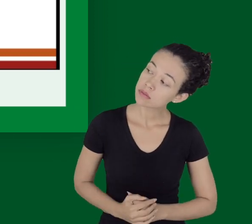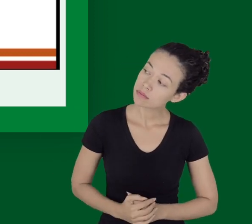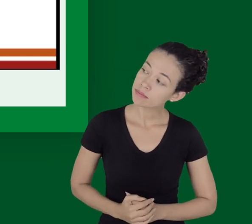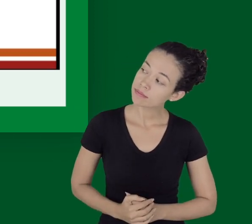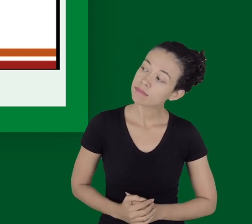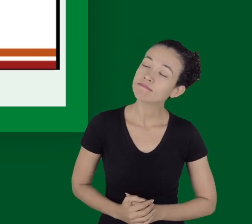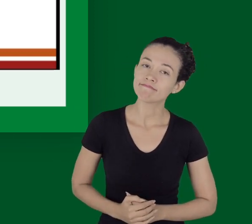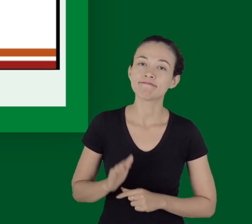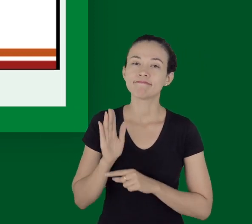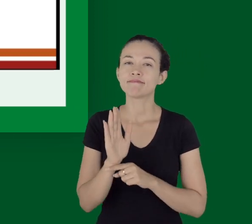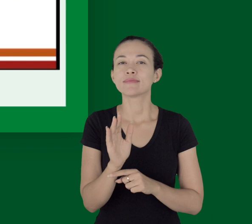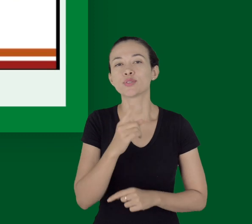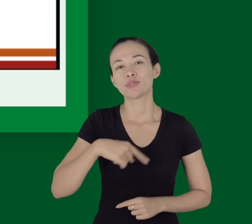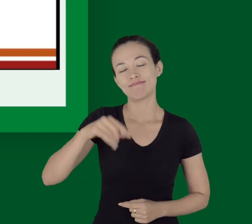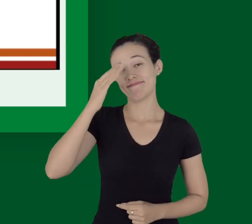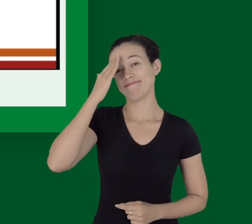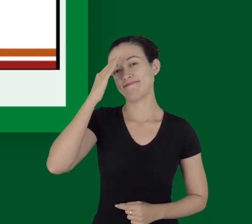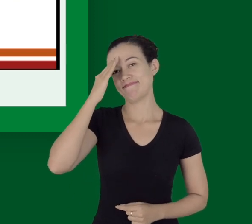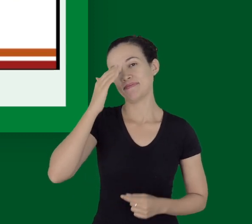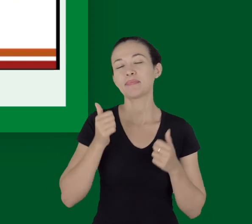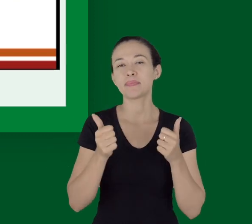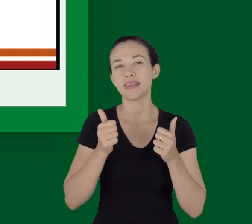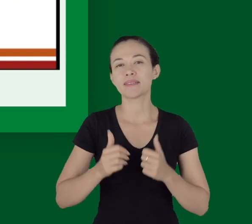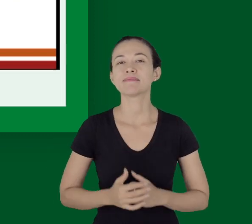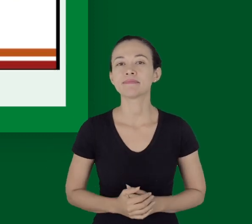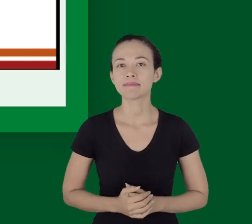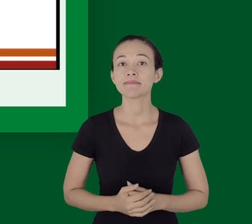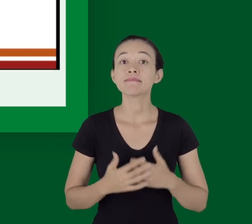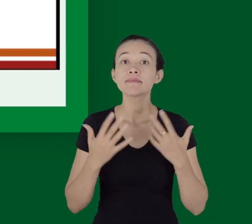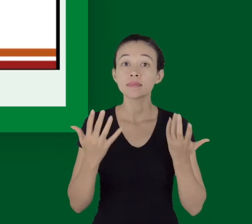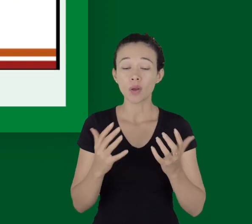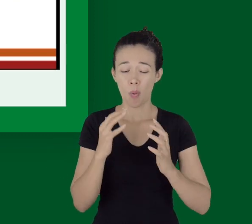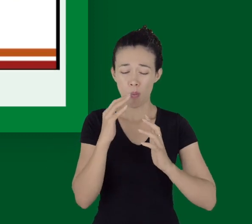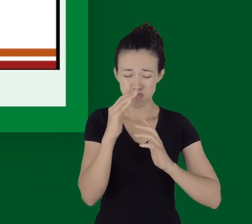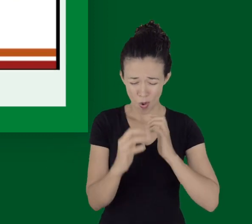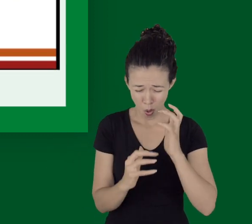desses processos de autorregulação ocorre quando